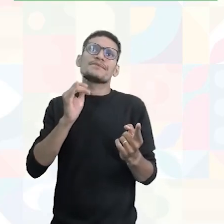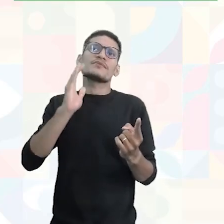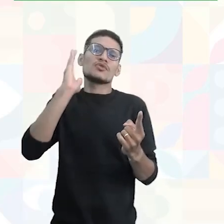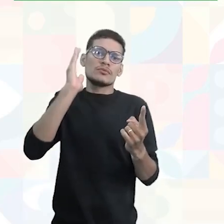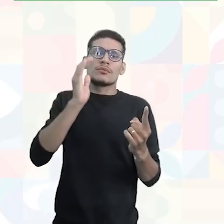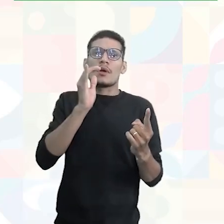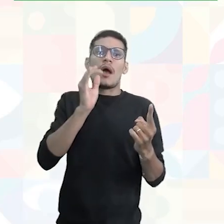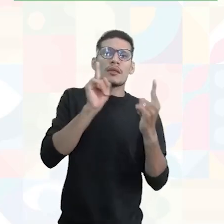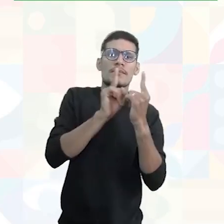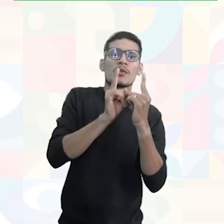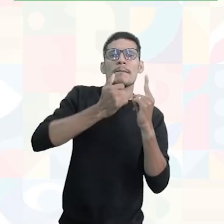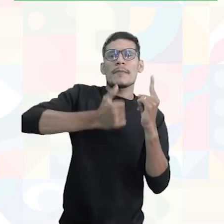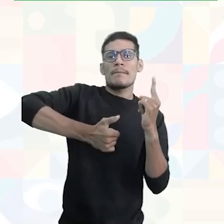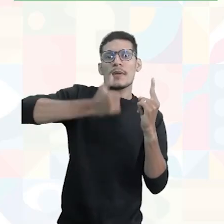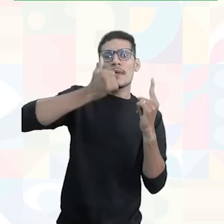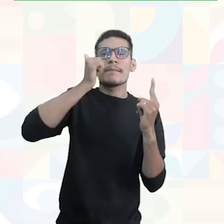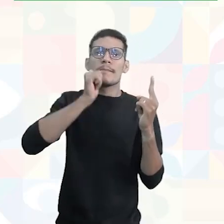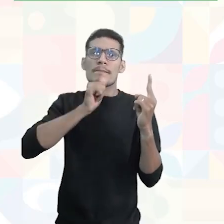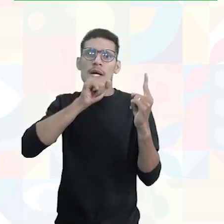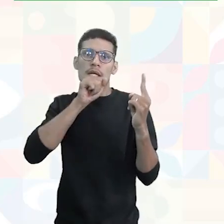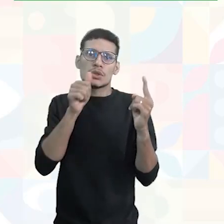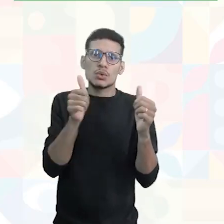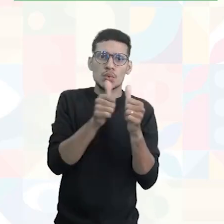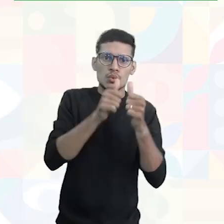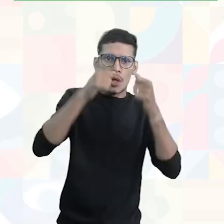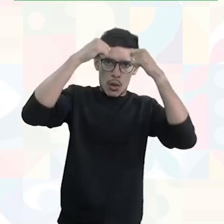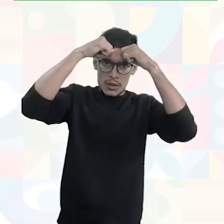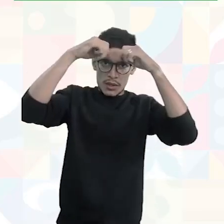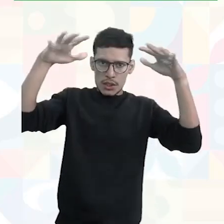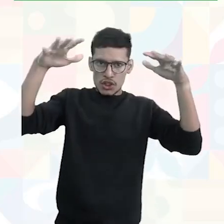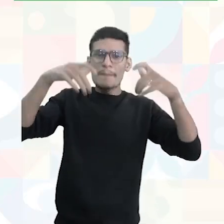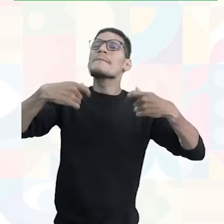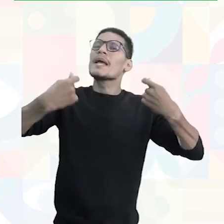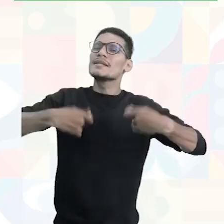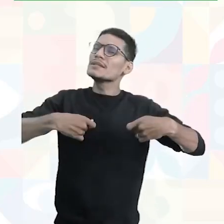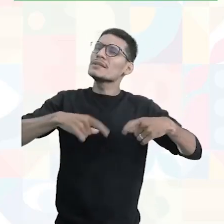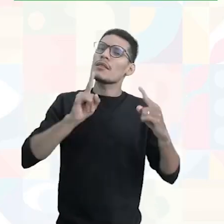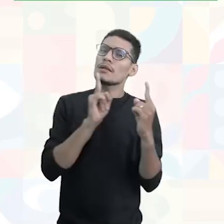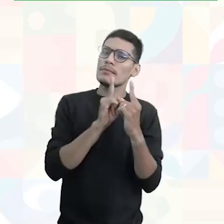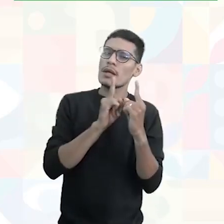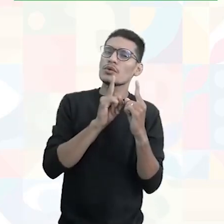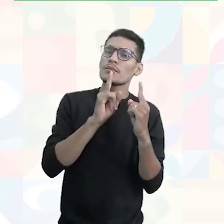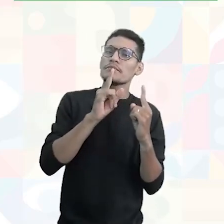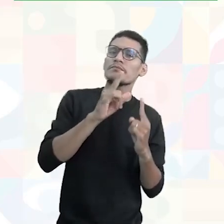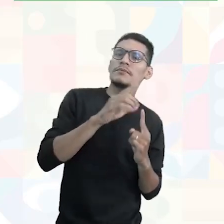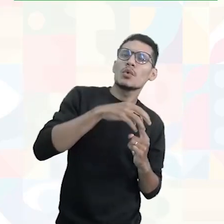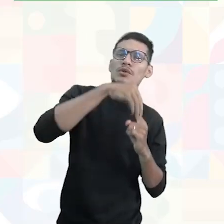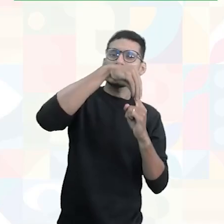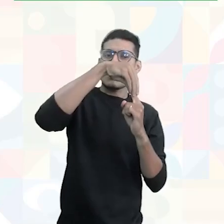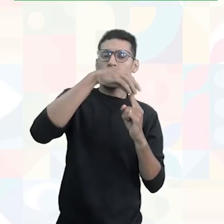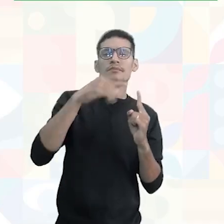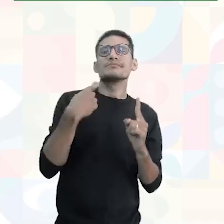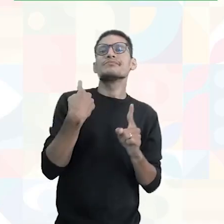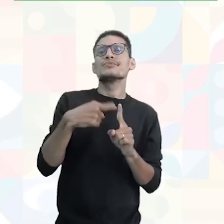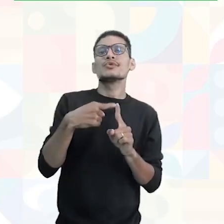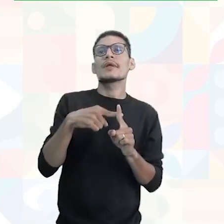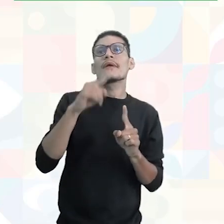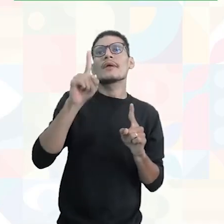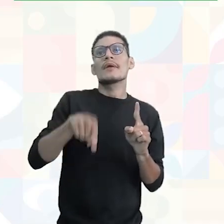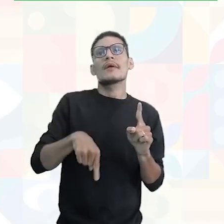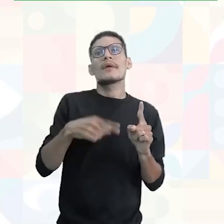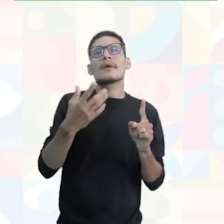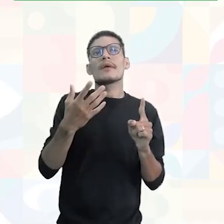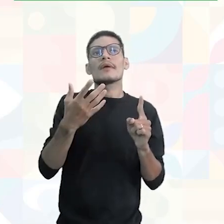filho, né, que necessita desse atendimento prioritário por ser